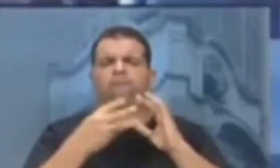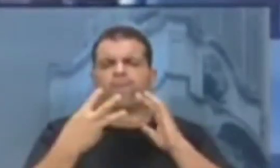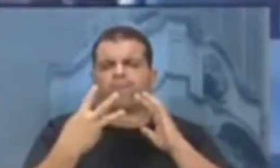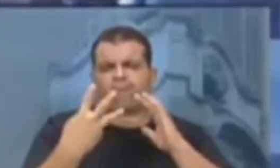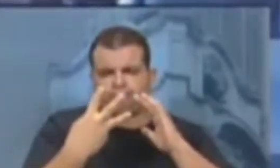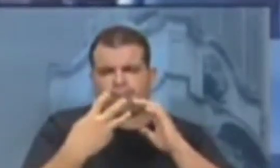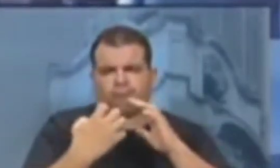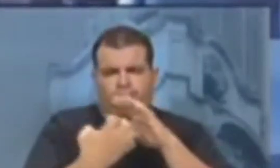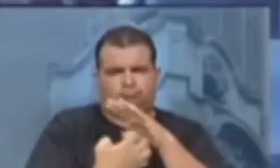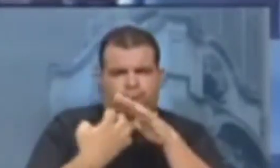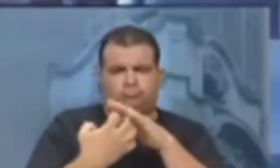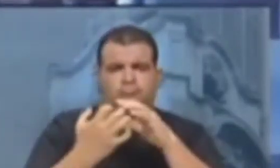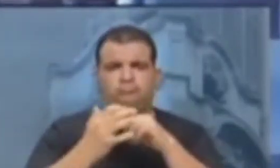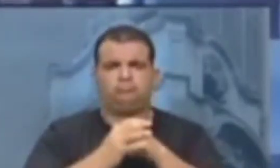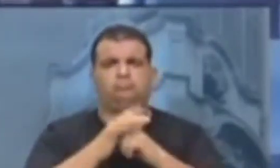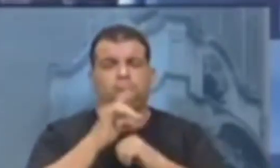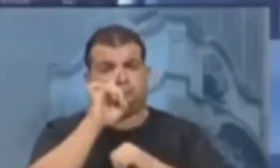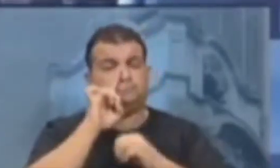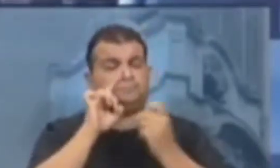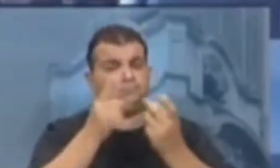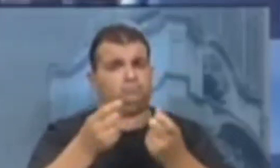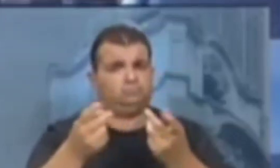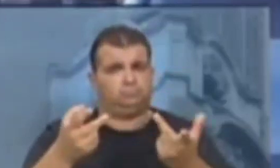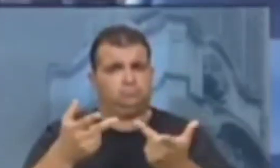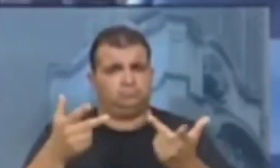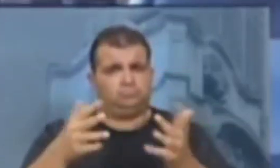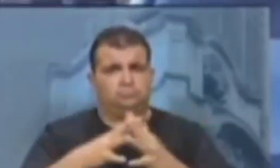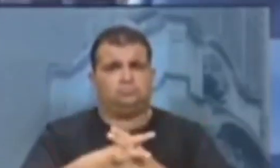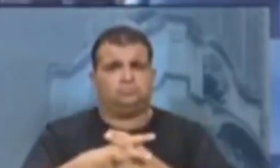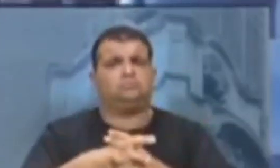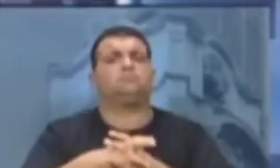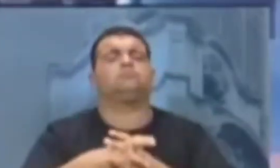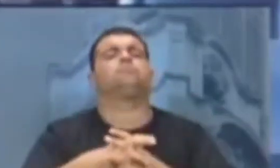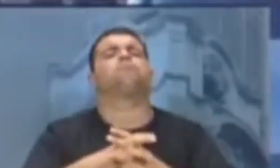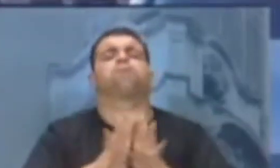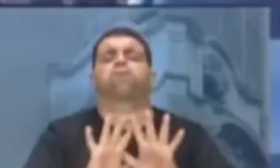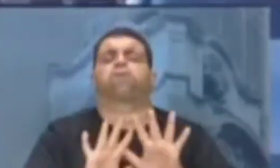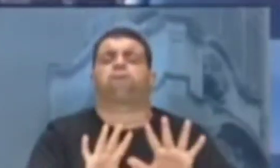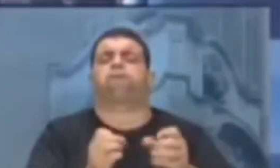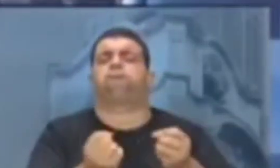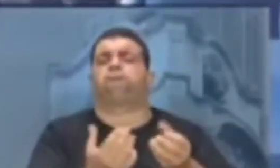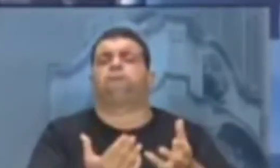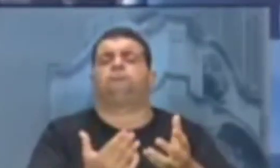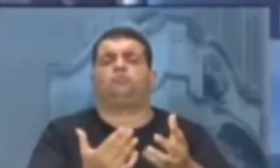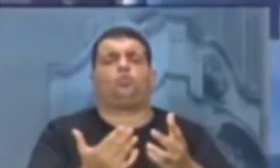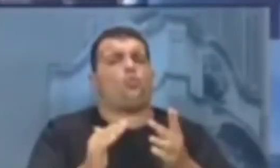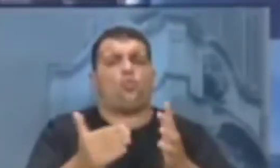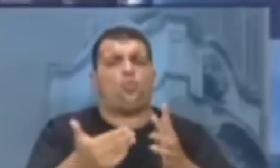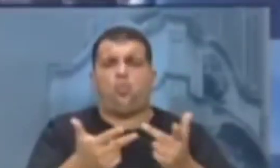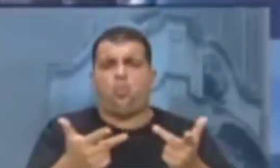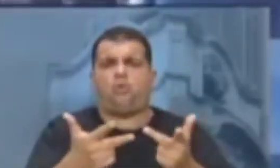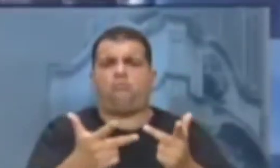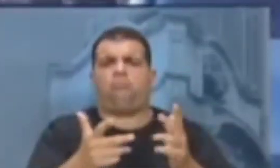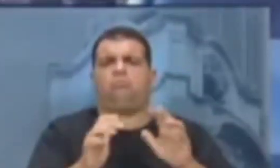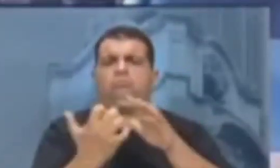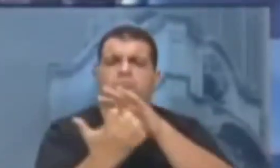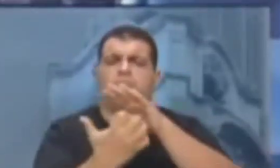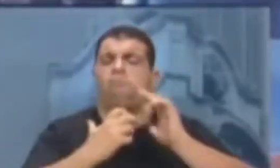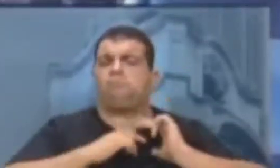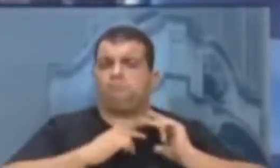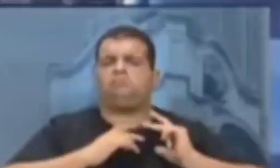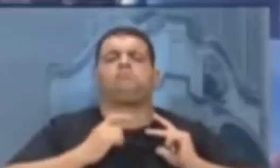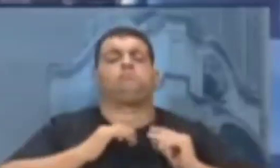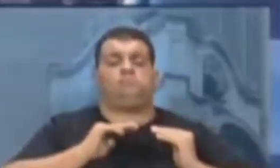terceirizações, o perigo das privatizações e de deixar tudo nas mãos da iniciativa privada. Sei que nós